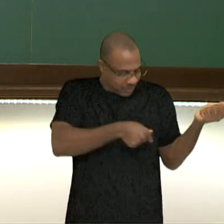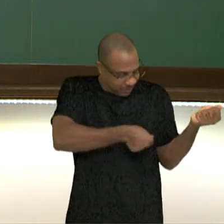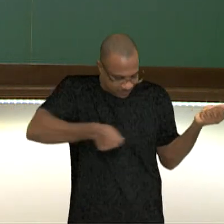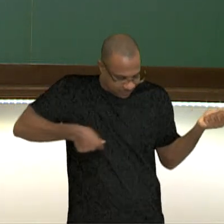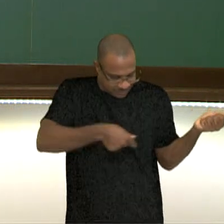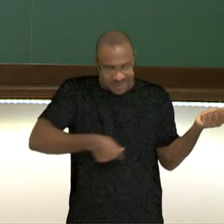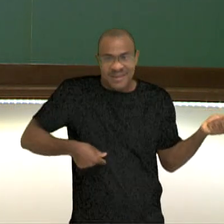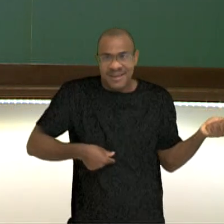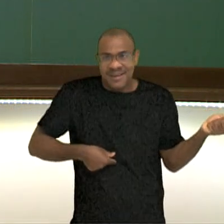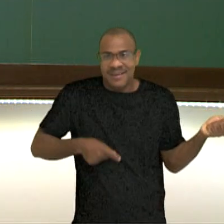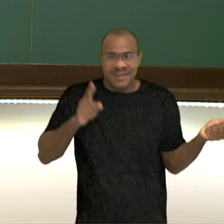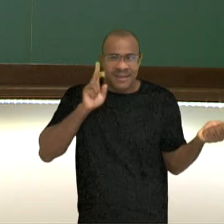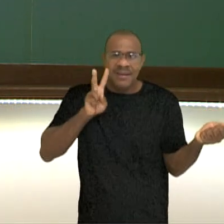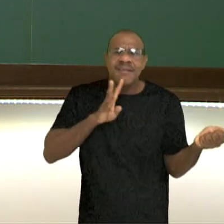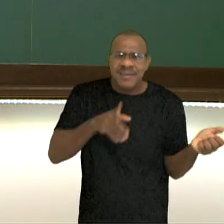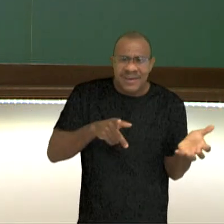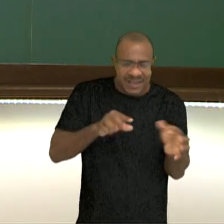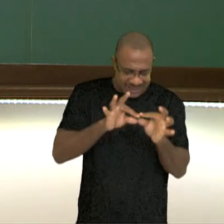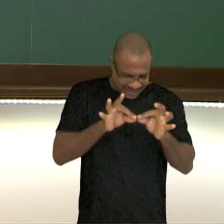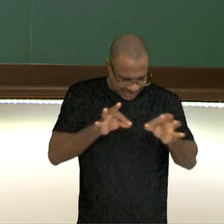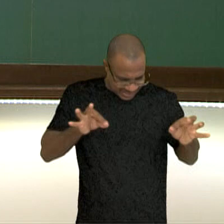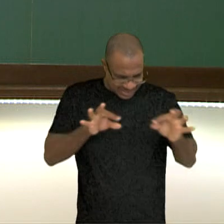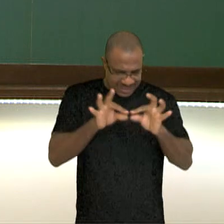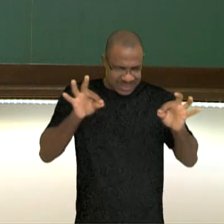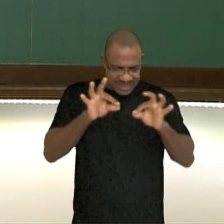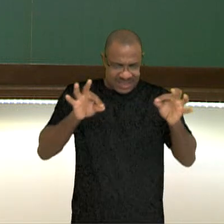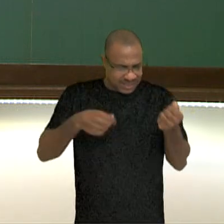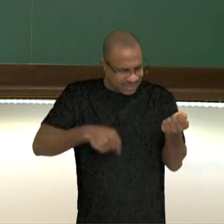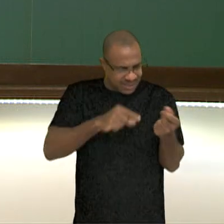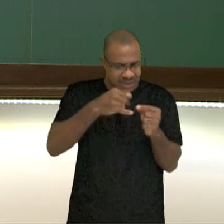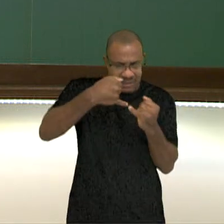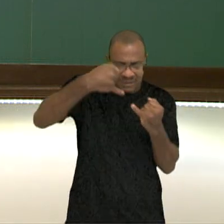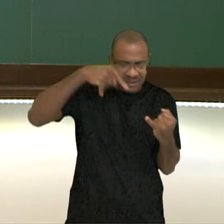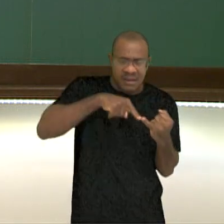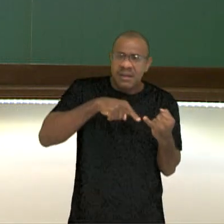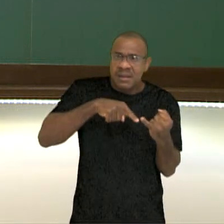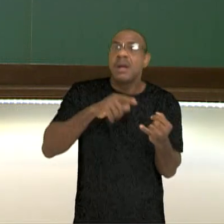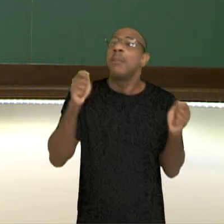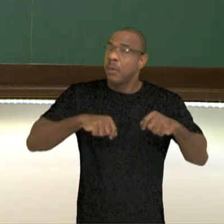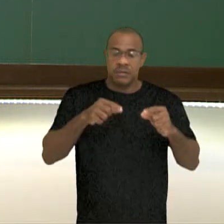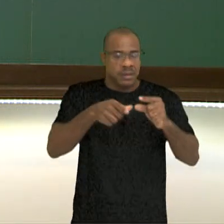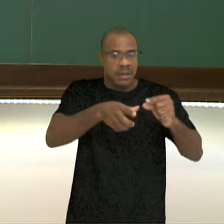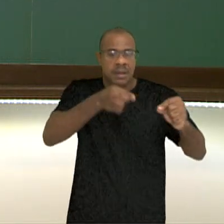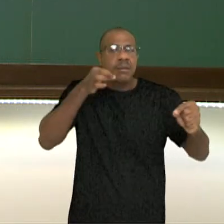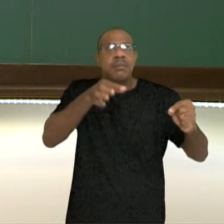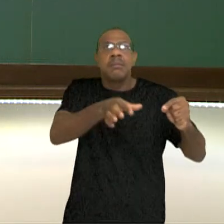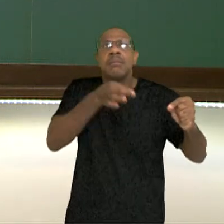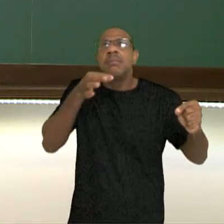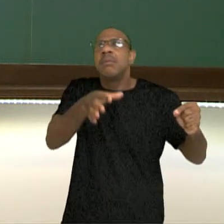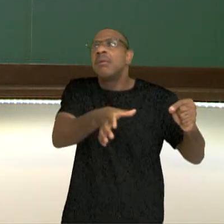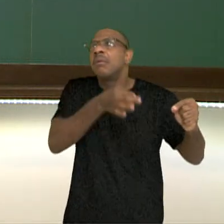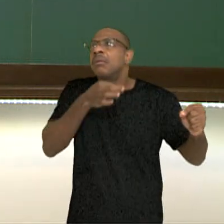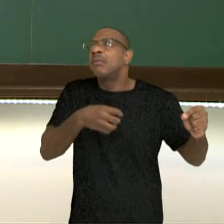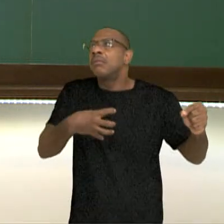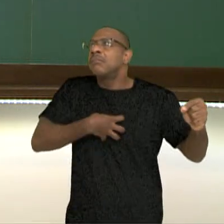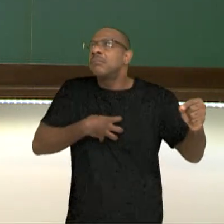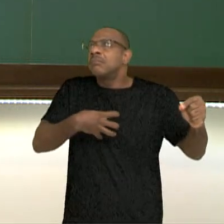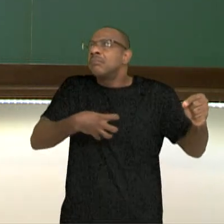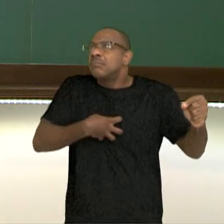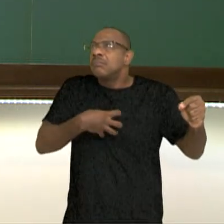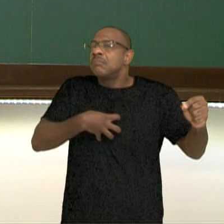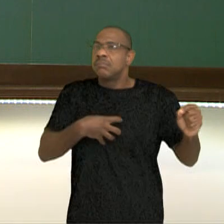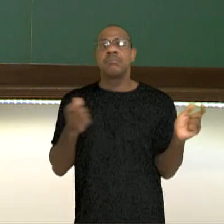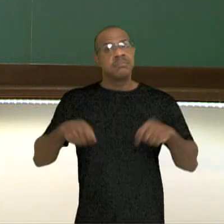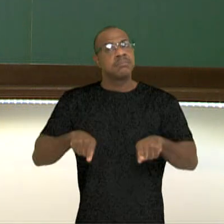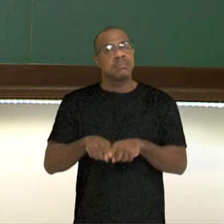você ver a sonoridade que ela nos dá? É muito legal esse tipo de experimento. E a isso nós atribuímos